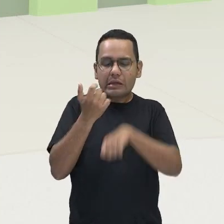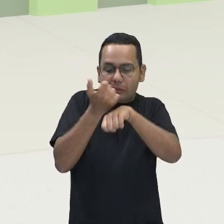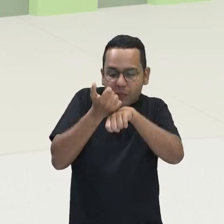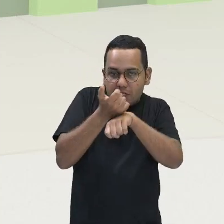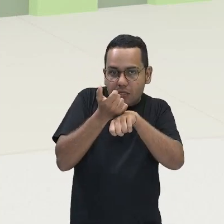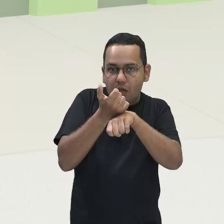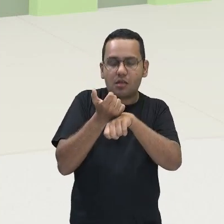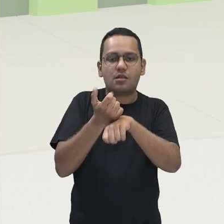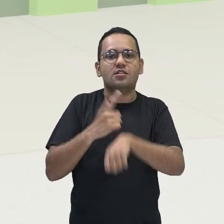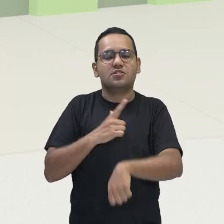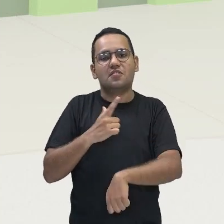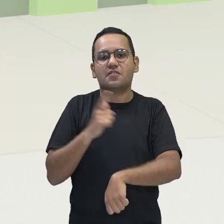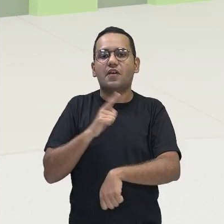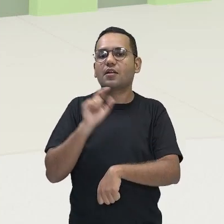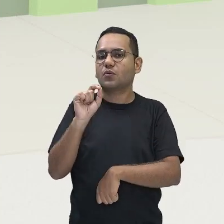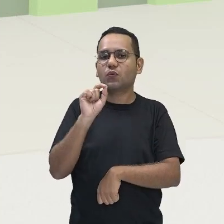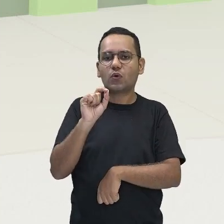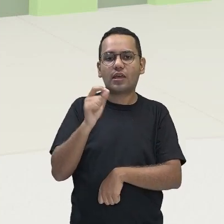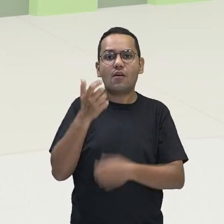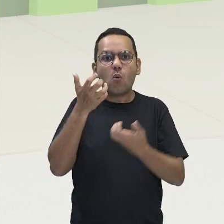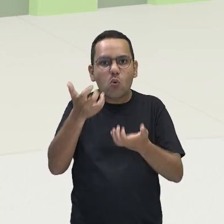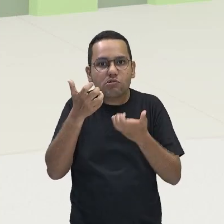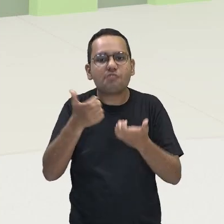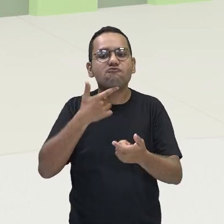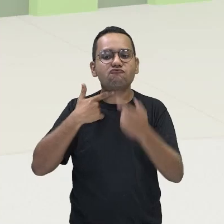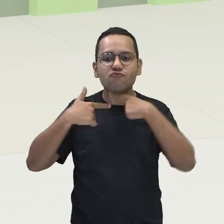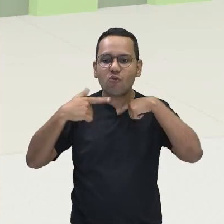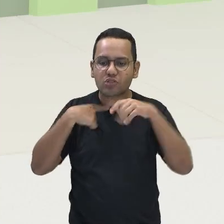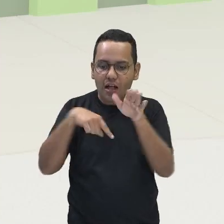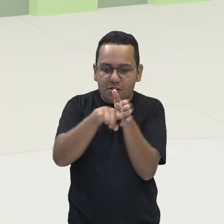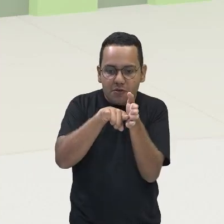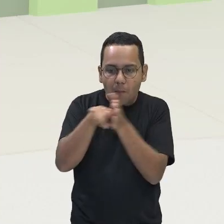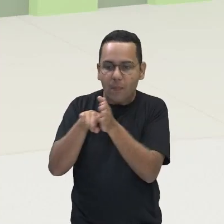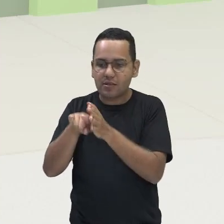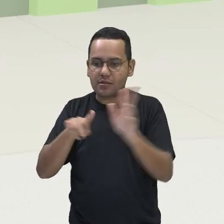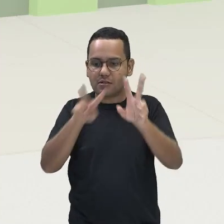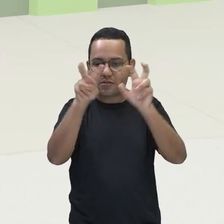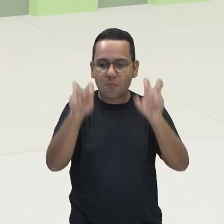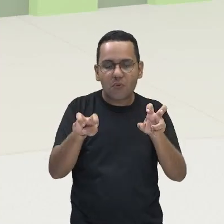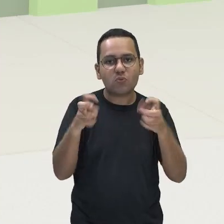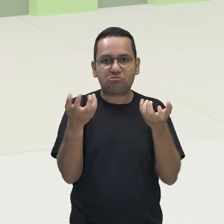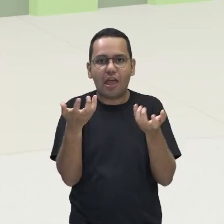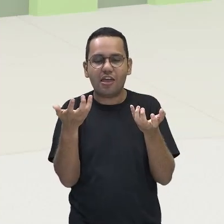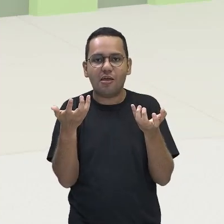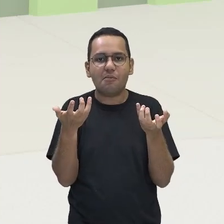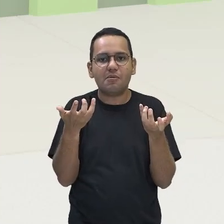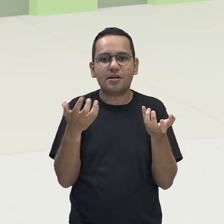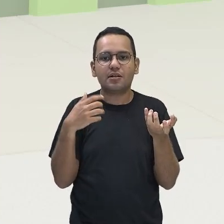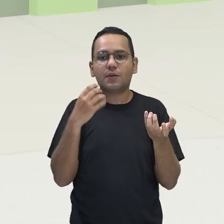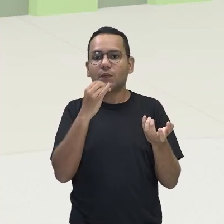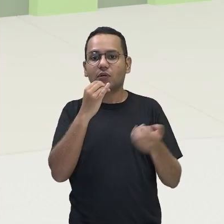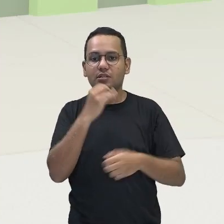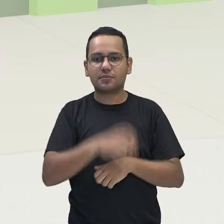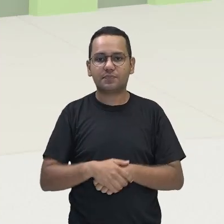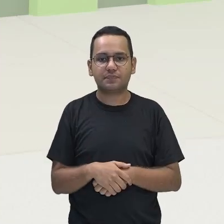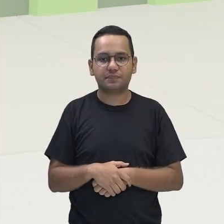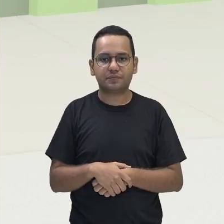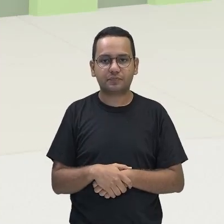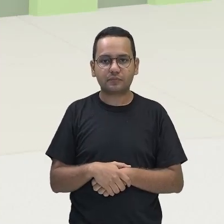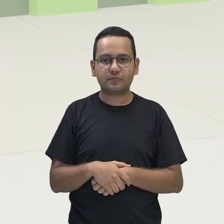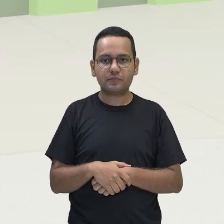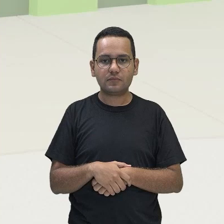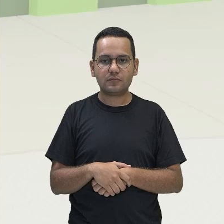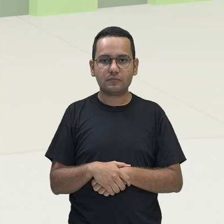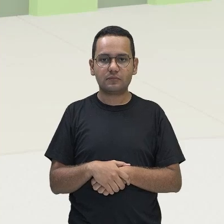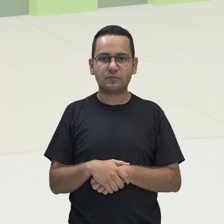aquela sensação de eu quero saber como é que vai ser lá no final se eu resolver,